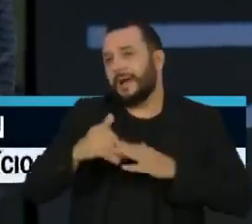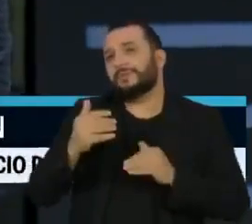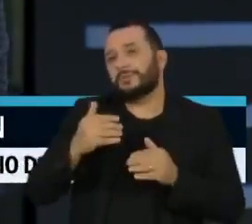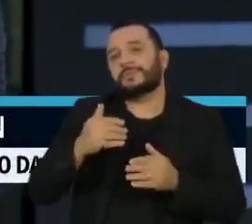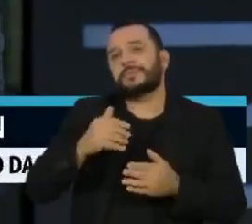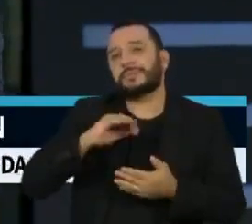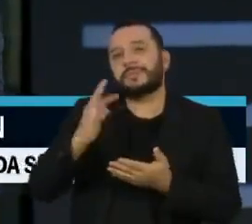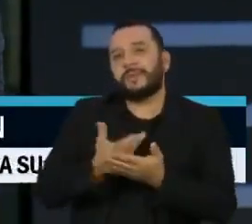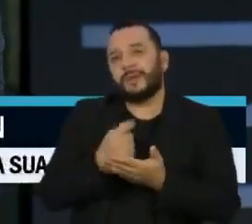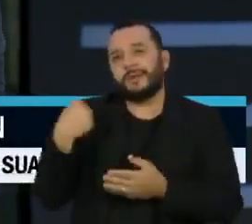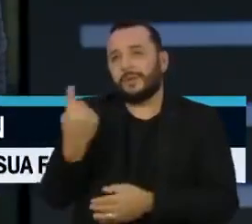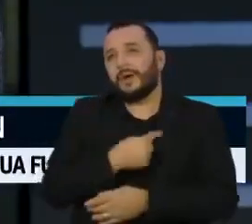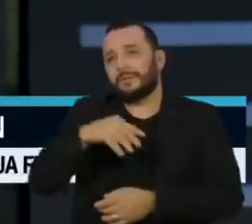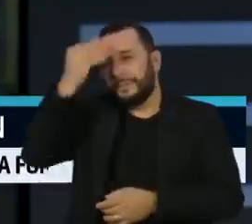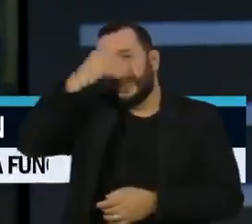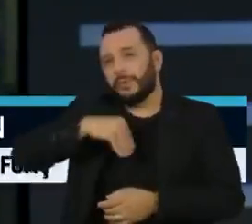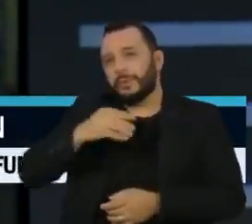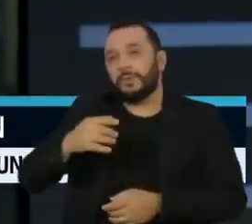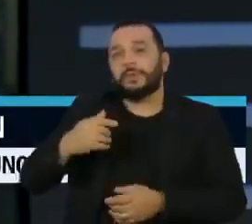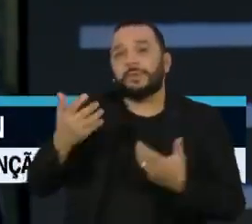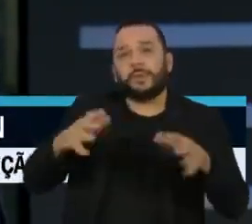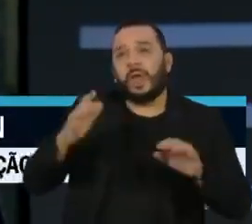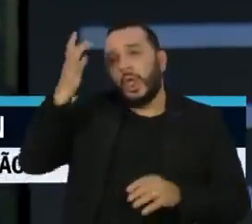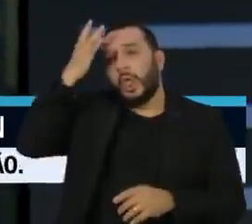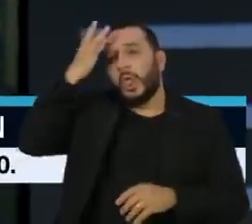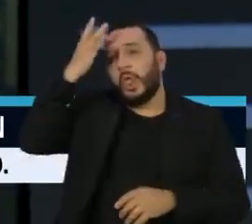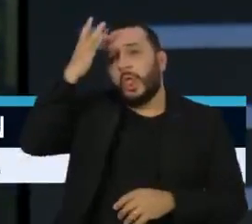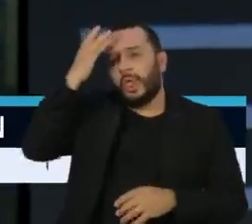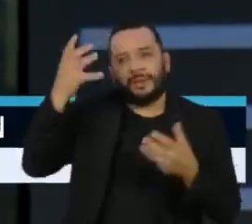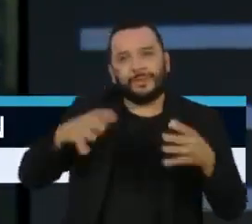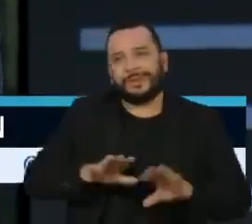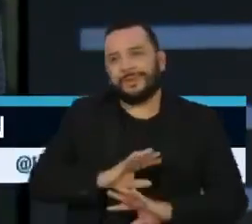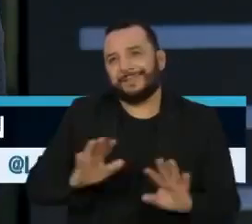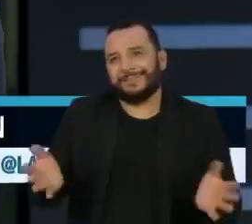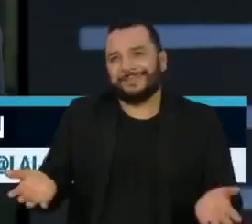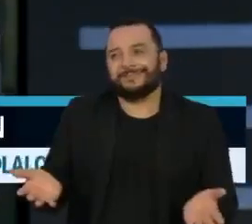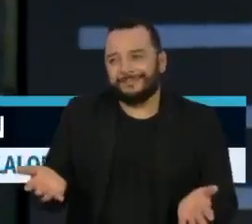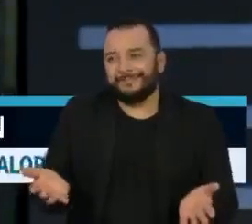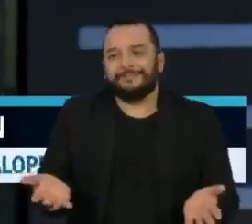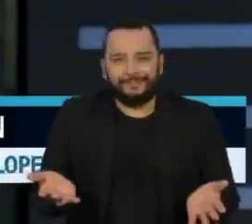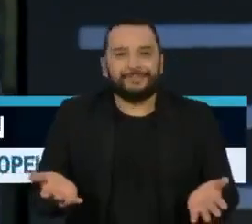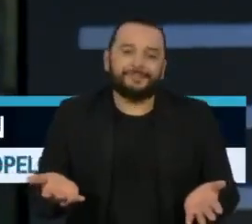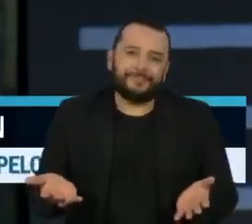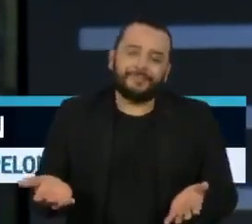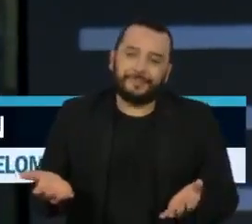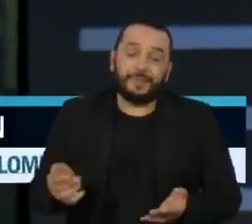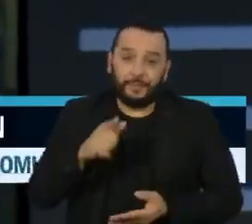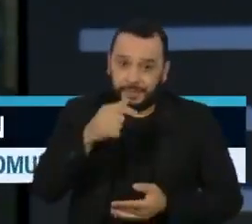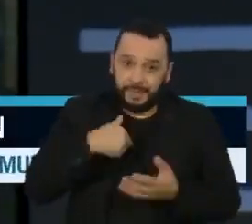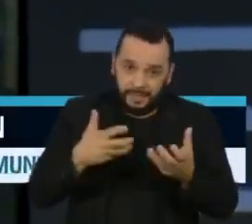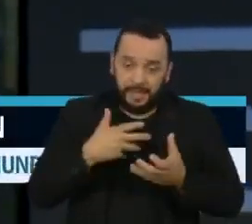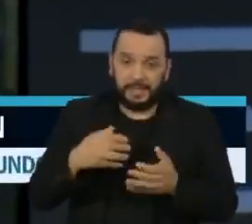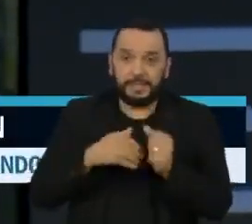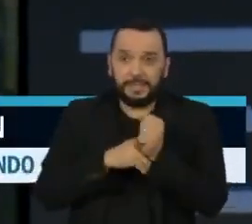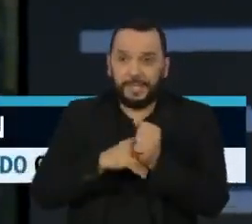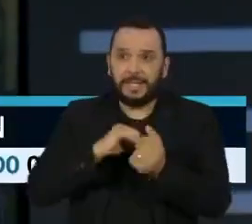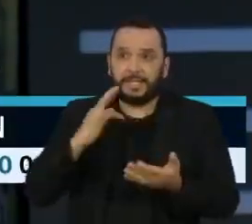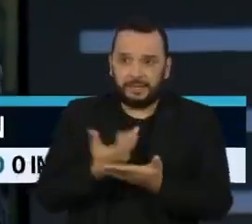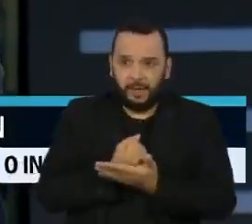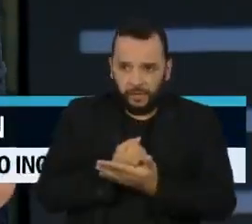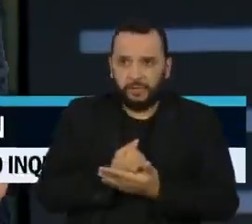gente é preguiçoso, a gente não quer ficar digitando. Isso tem um custo. Então, se você quer deixar a senha salva,